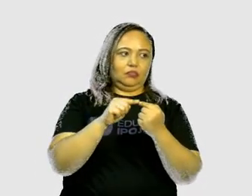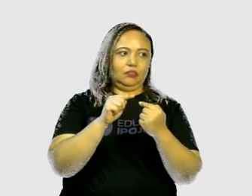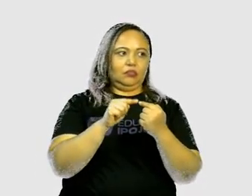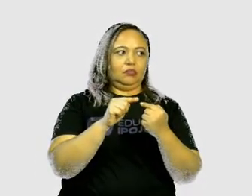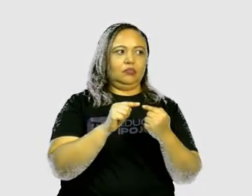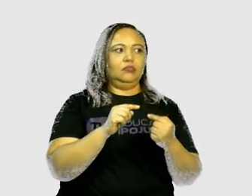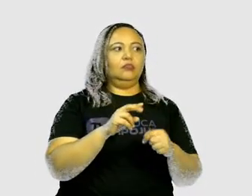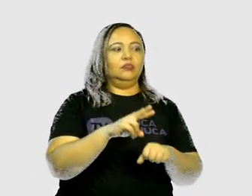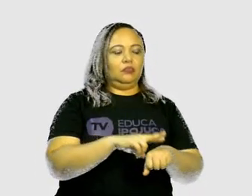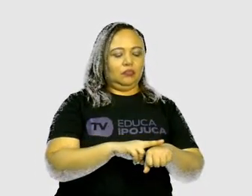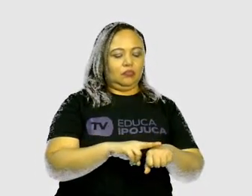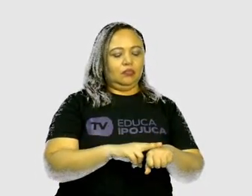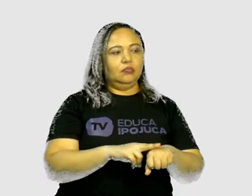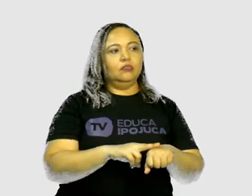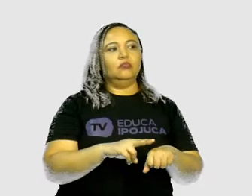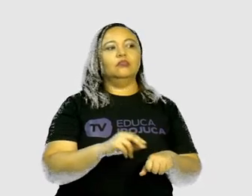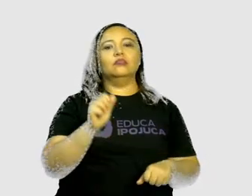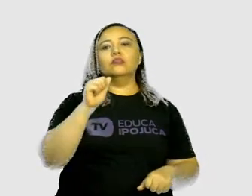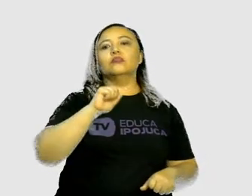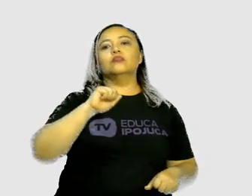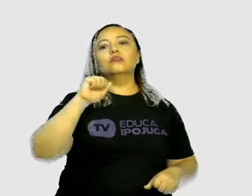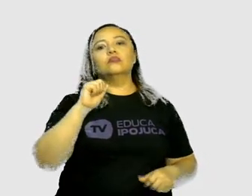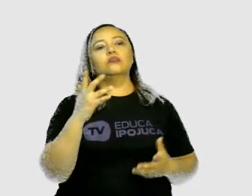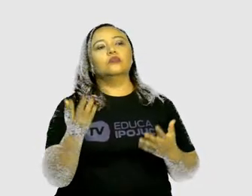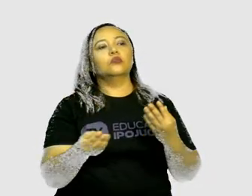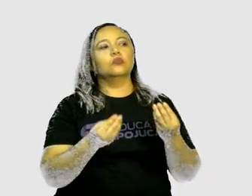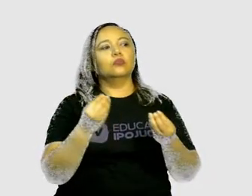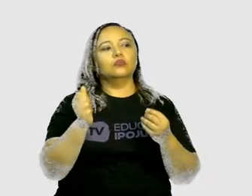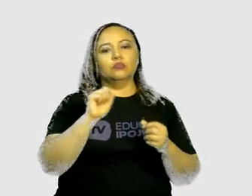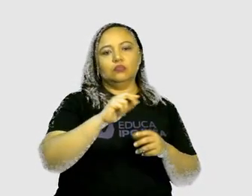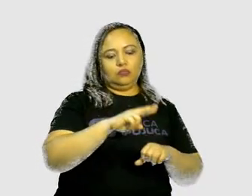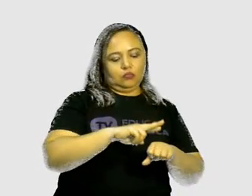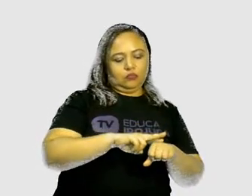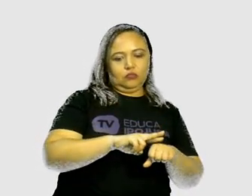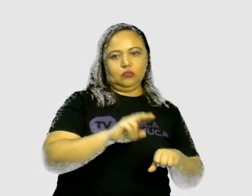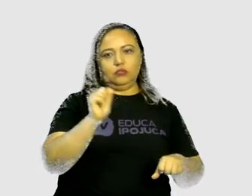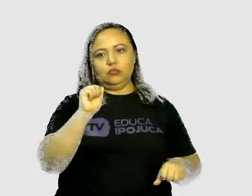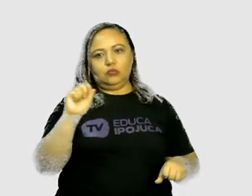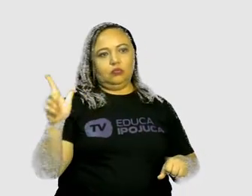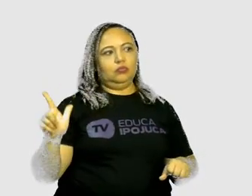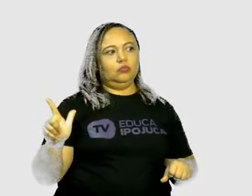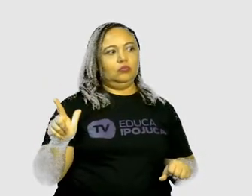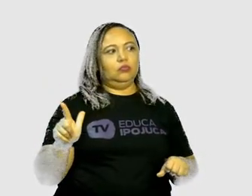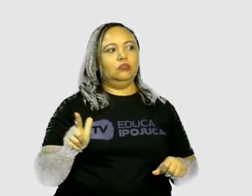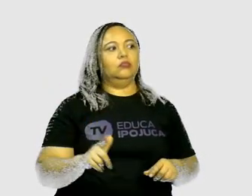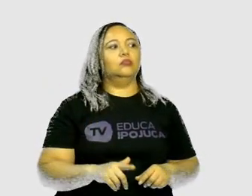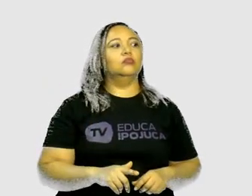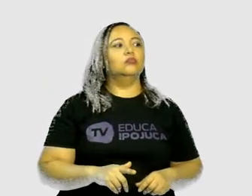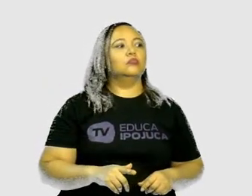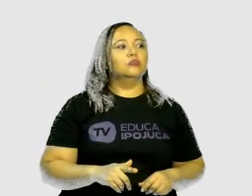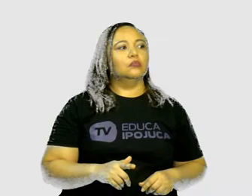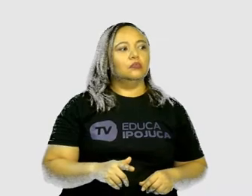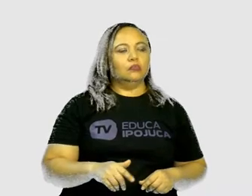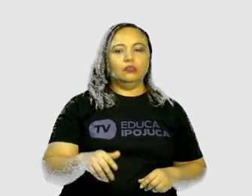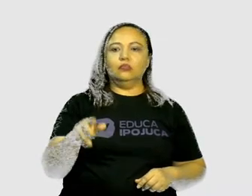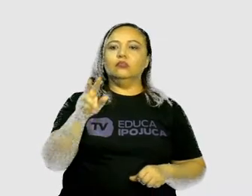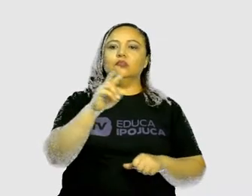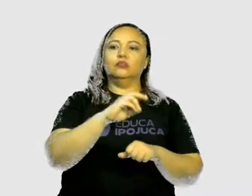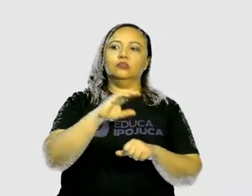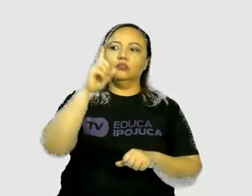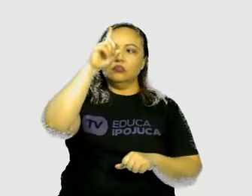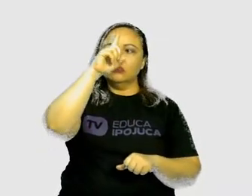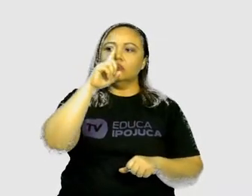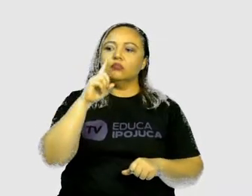Amarelo enverdeado ou azul arroxeado? Isso, parabéns!